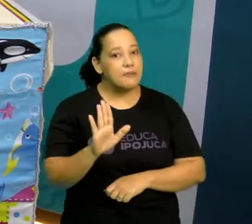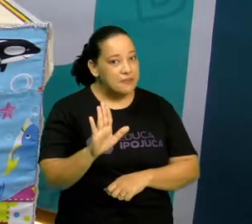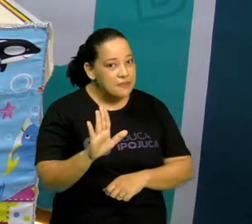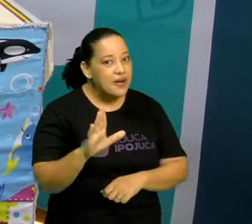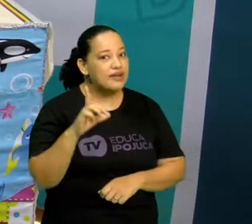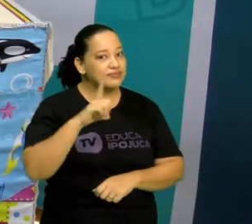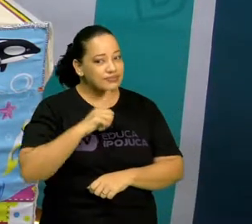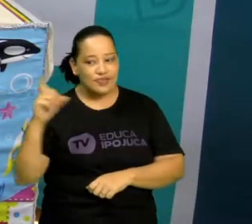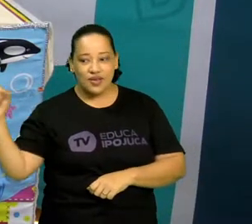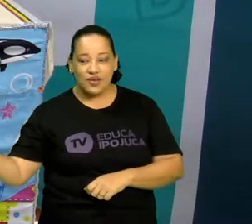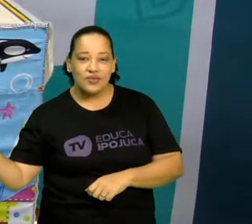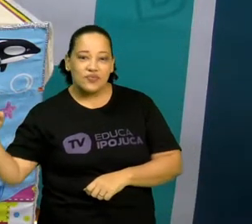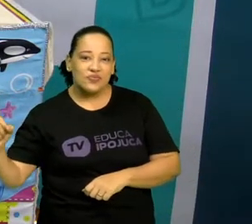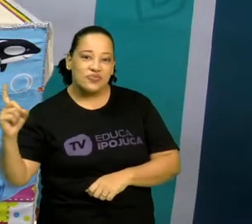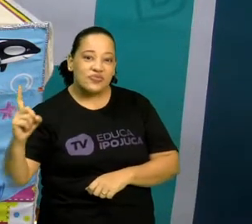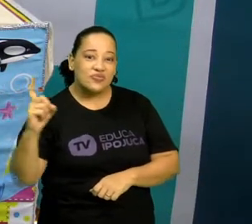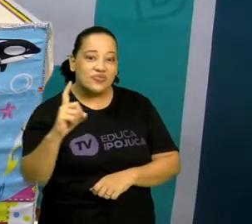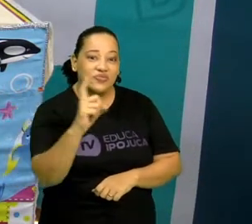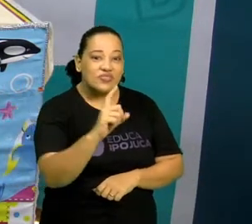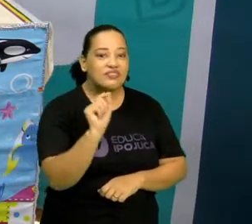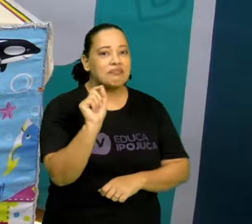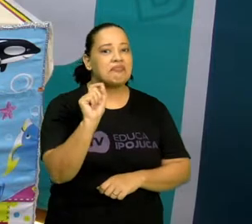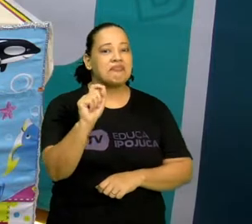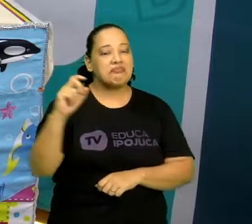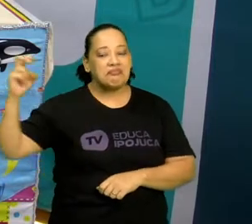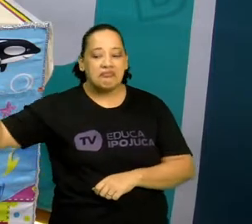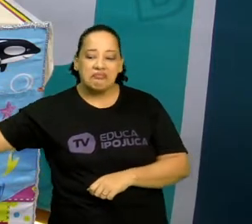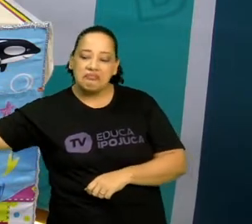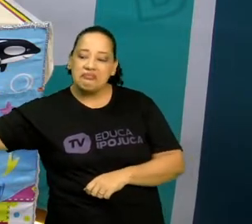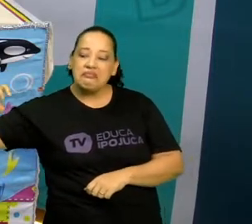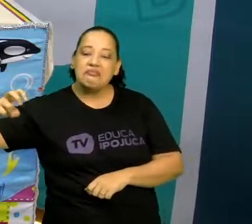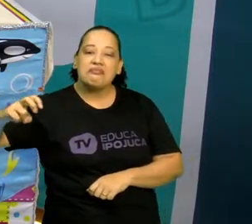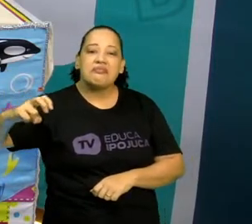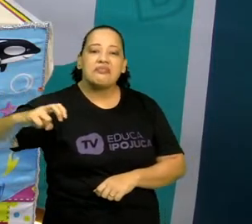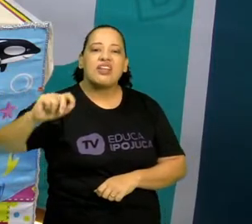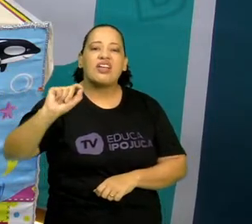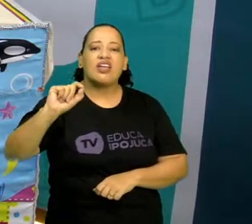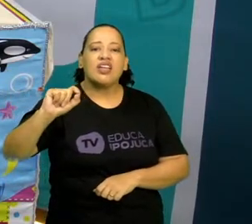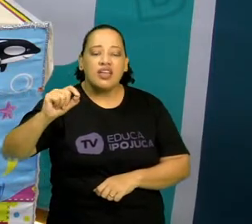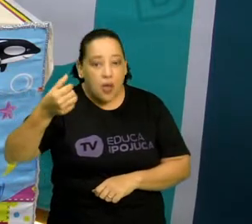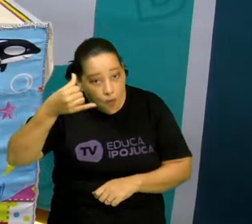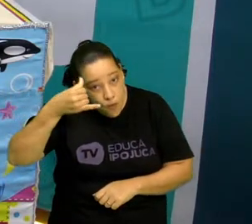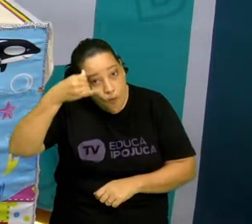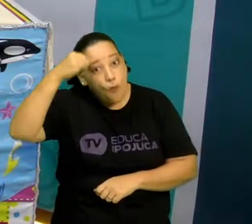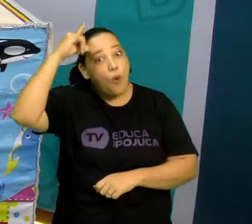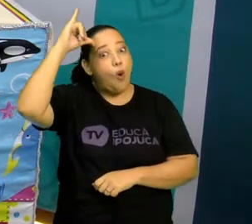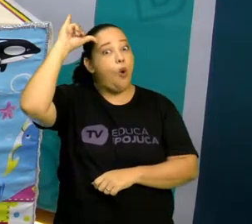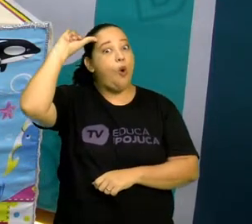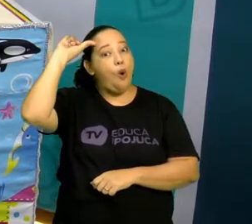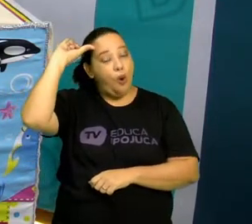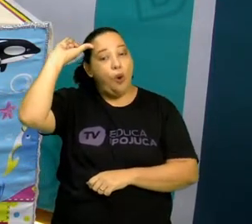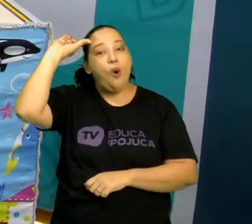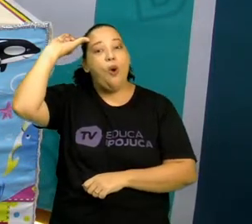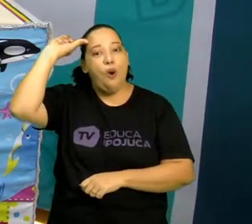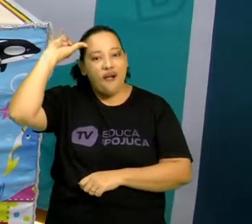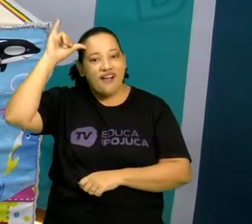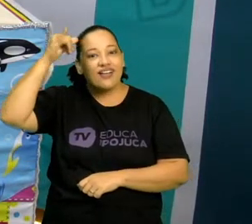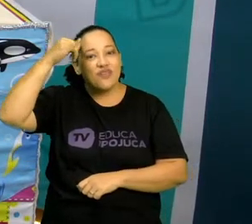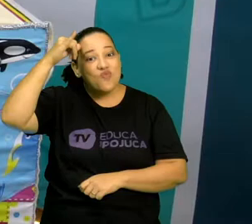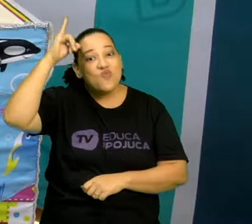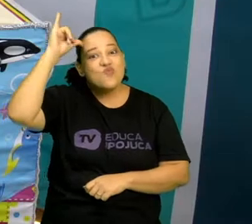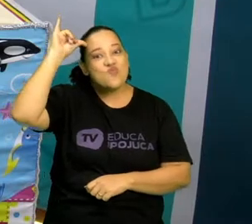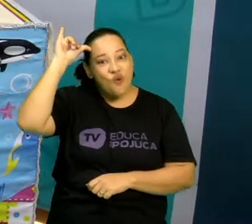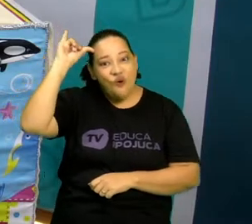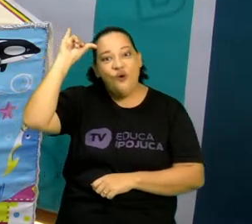Apareceu o boi, Leiturinha. O boi? Isso mesmo. O boi apareceu